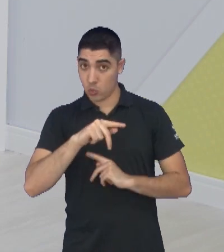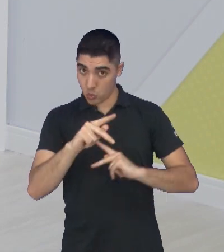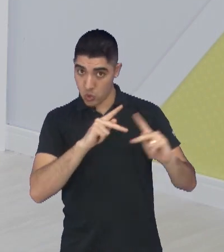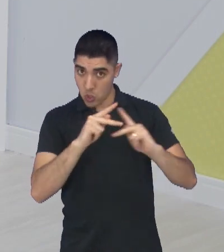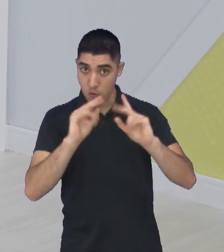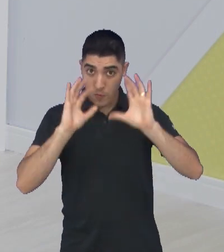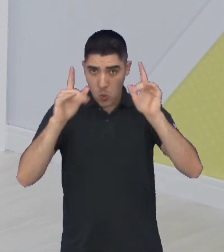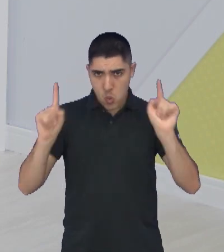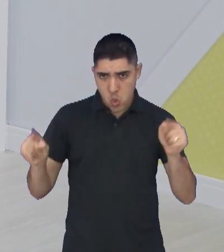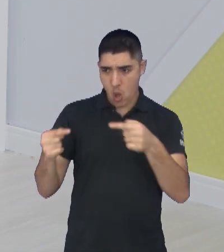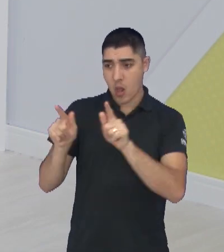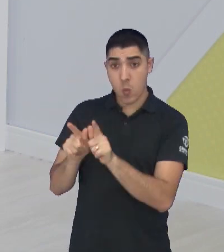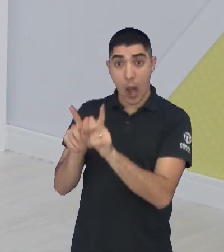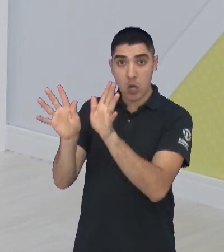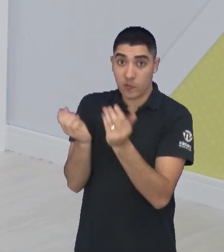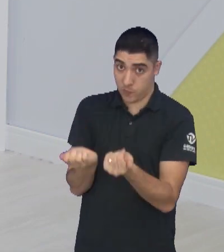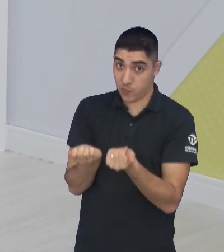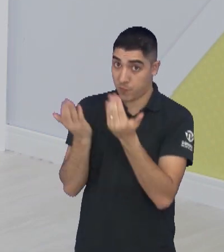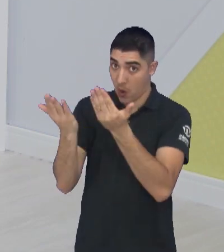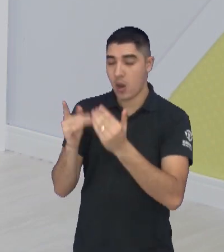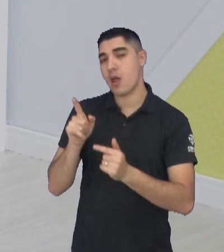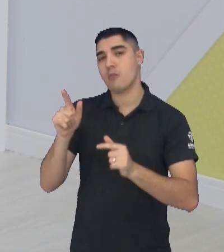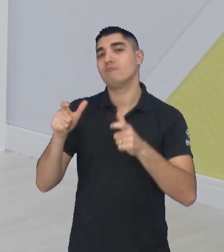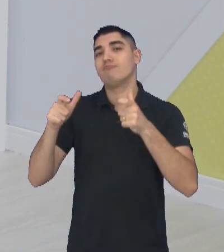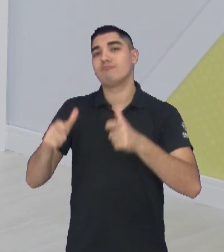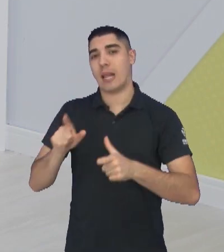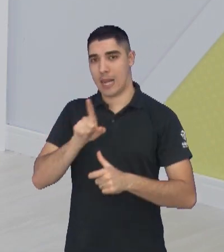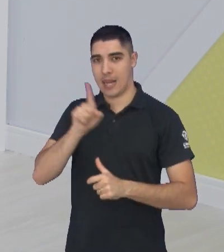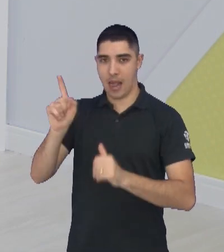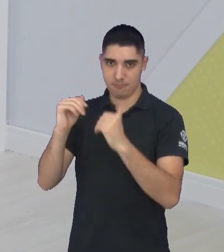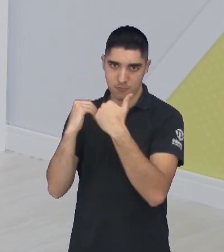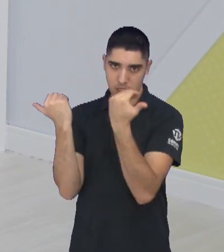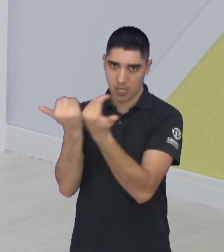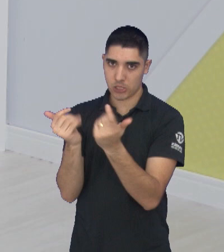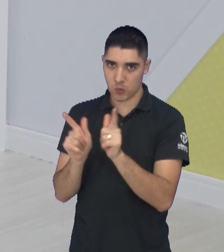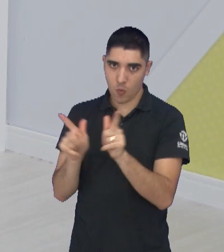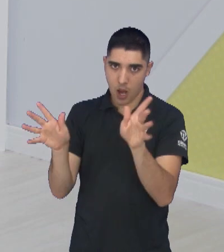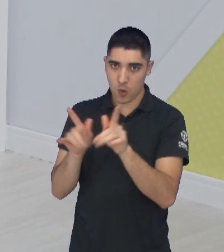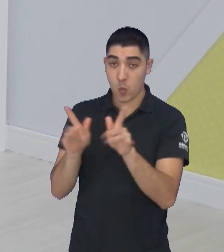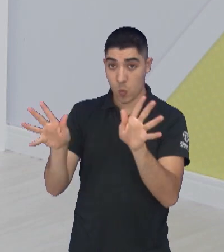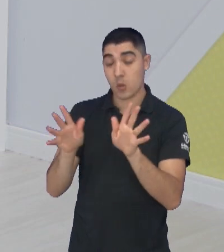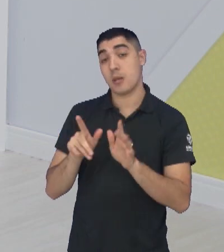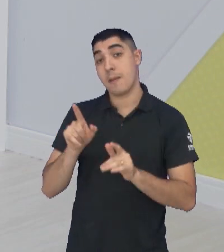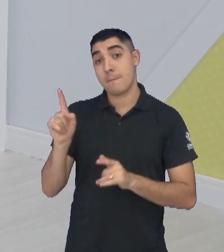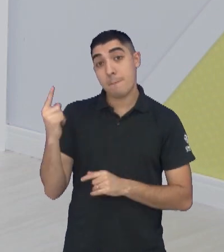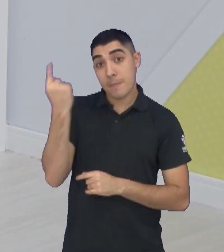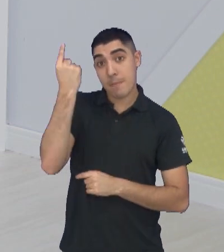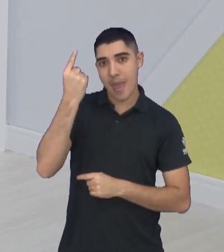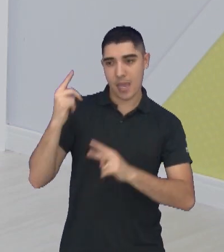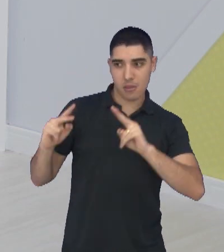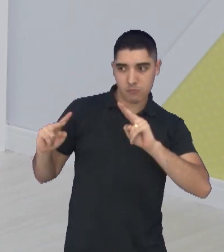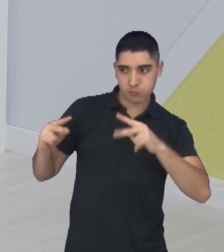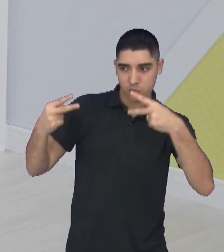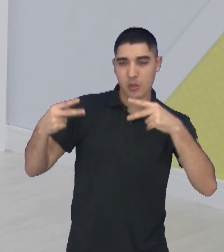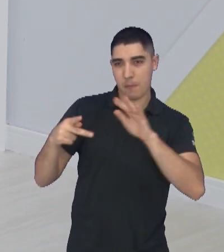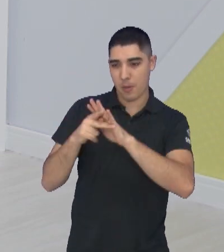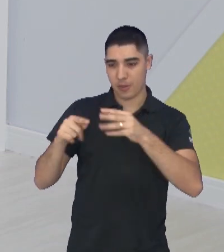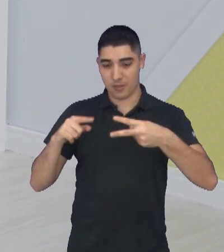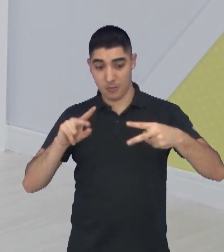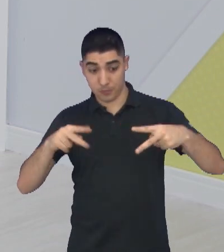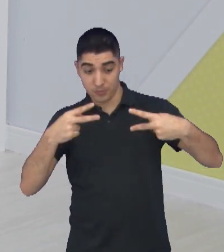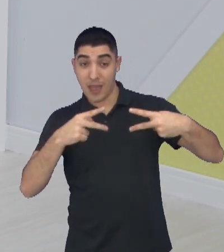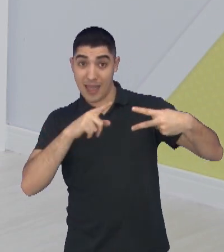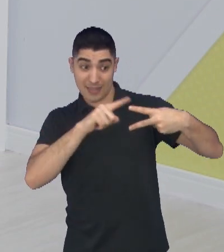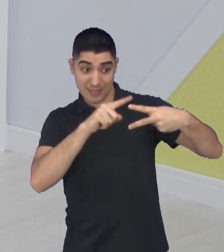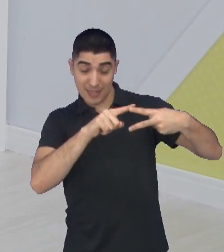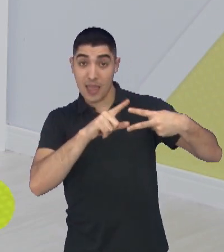José encara o Guarulhos, fora de casa, no ginásio Ponte Grande, em Guarulhos, pela primeira partida dos playoffs melhor de 3.